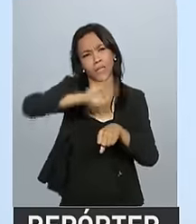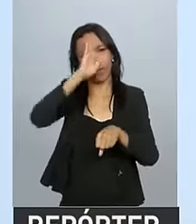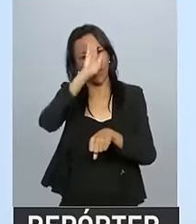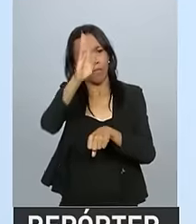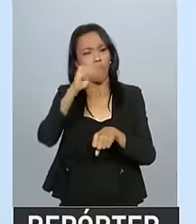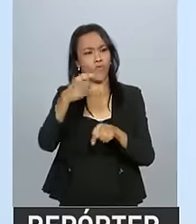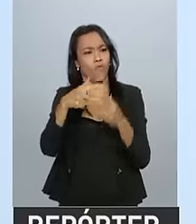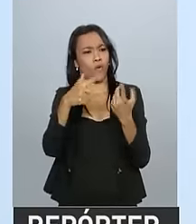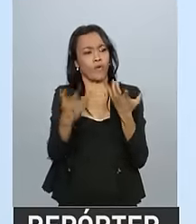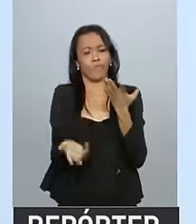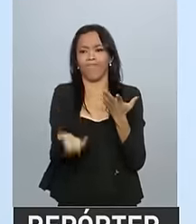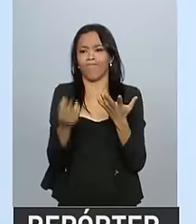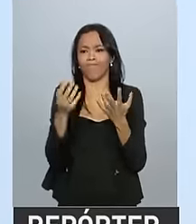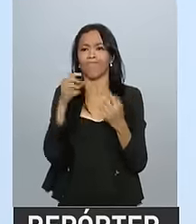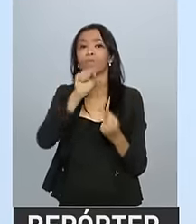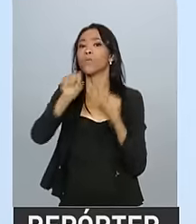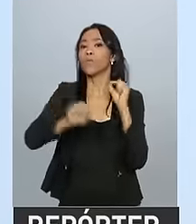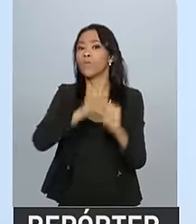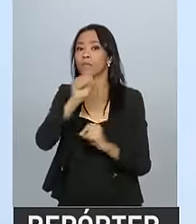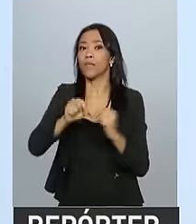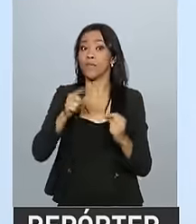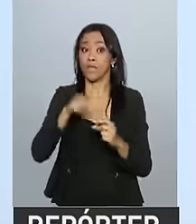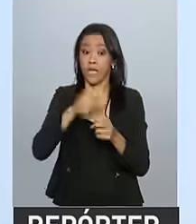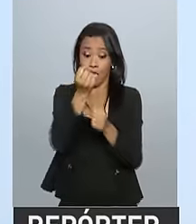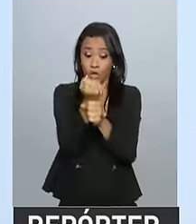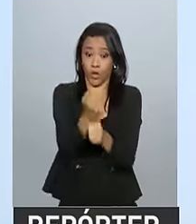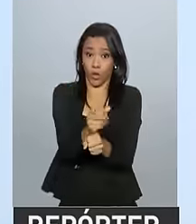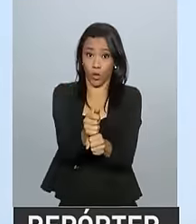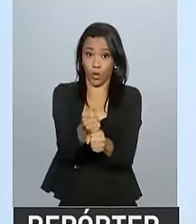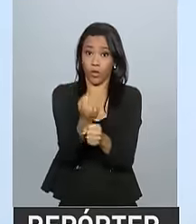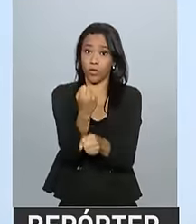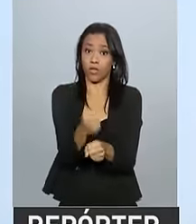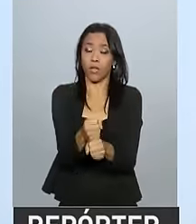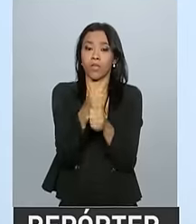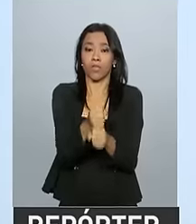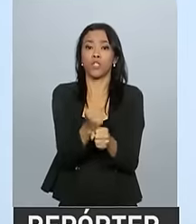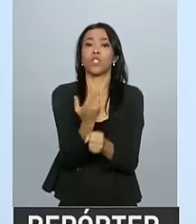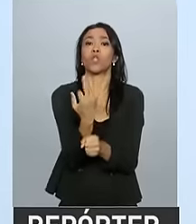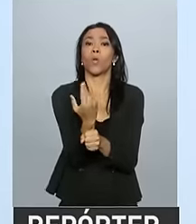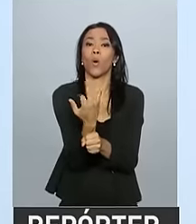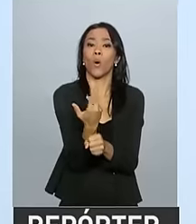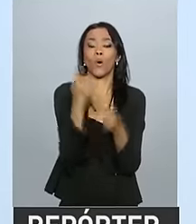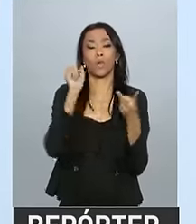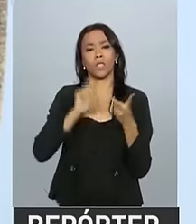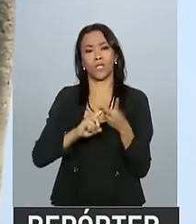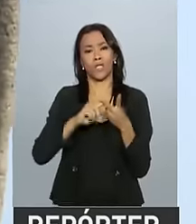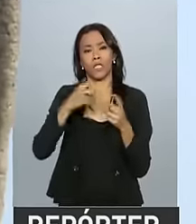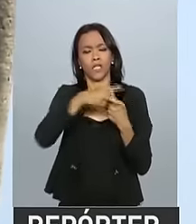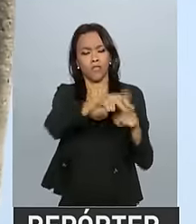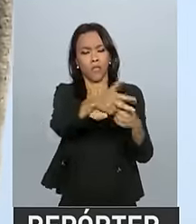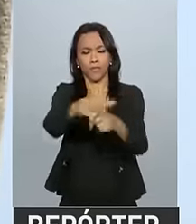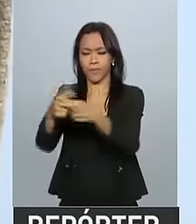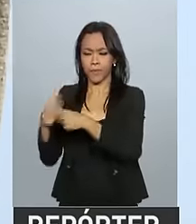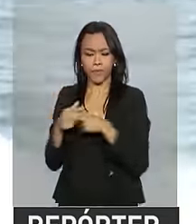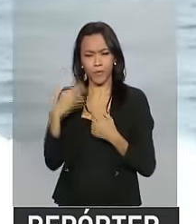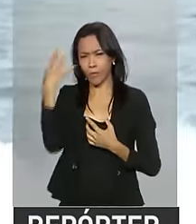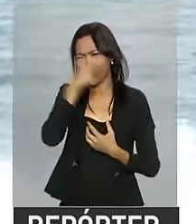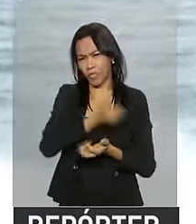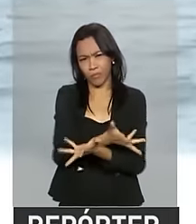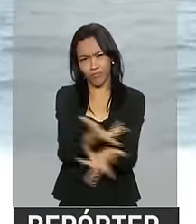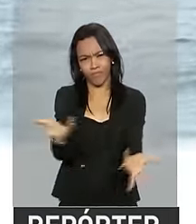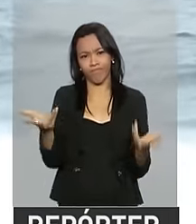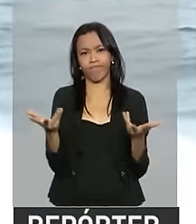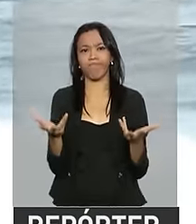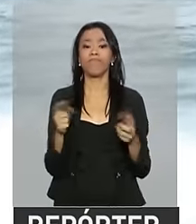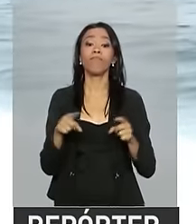revitalizada que onde tem aquela também a tocha olímpica aquela parte ali que fizeram toda aquela reformulação e que ficou muito bonito